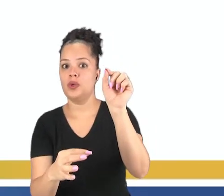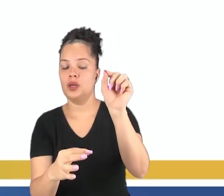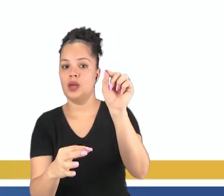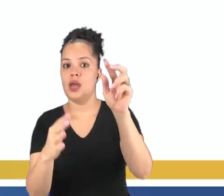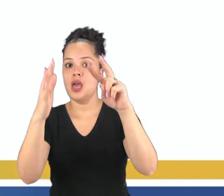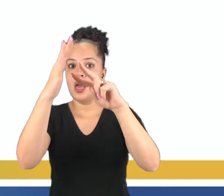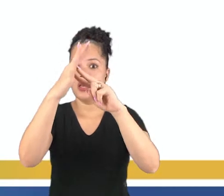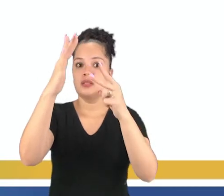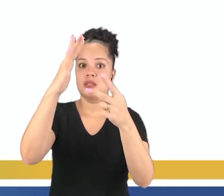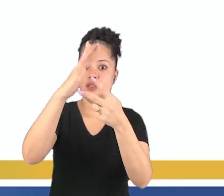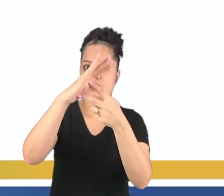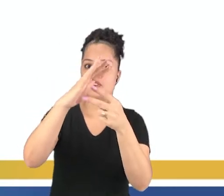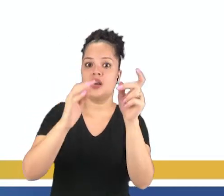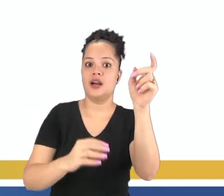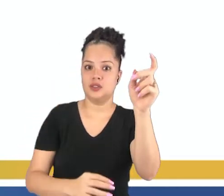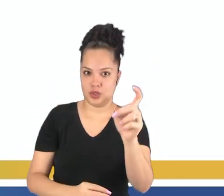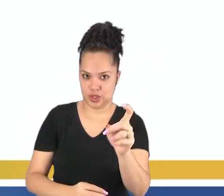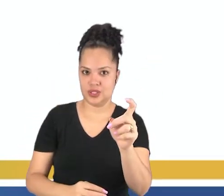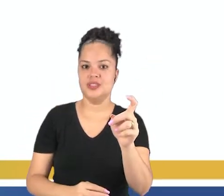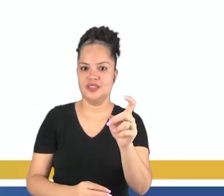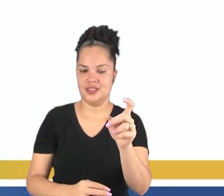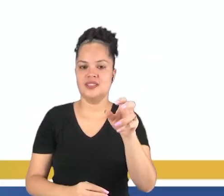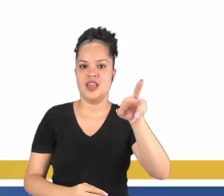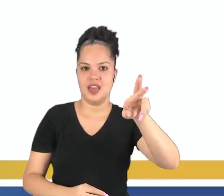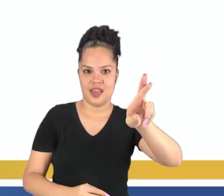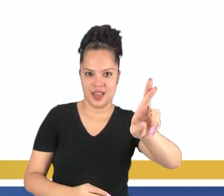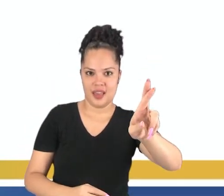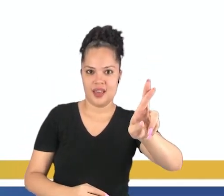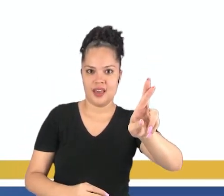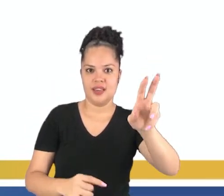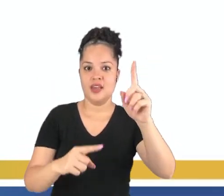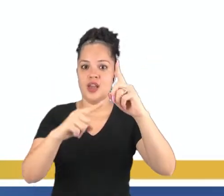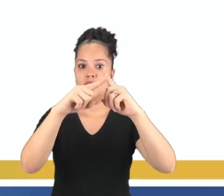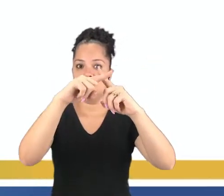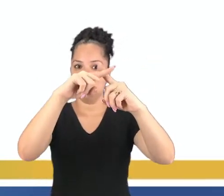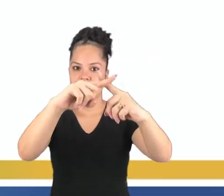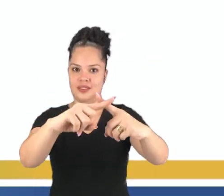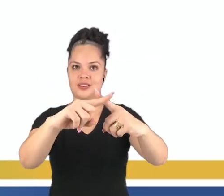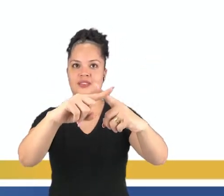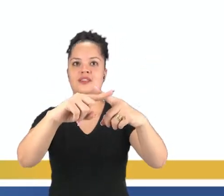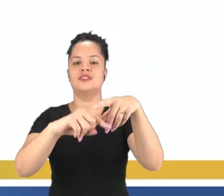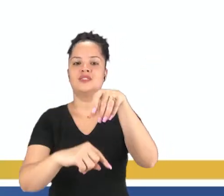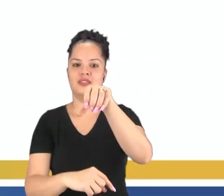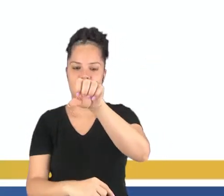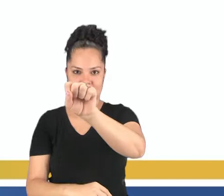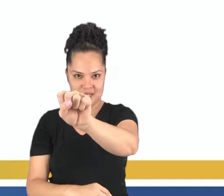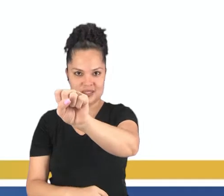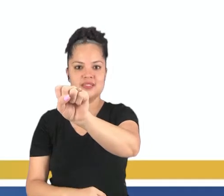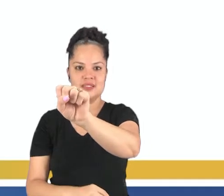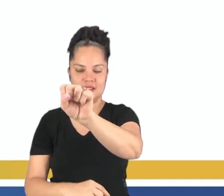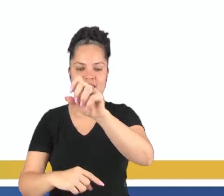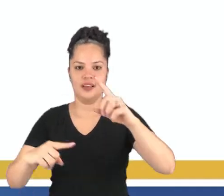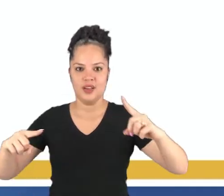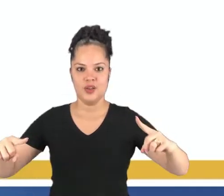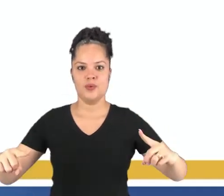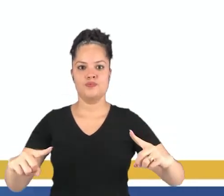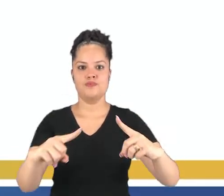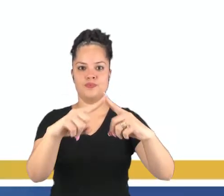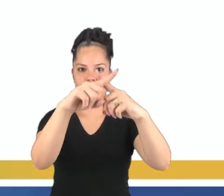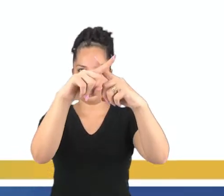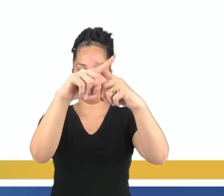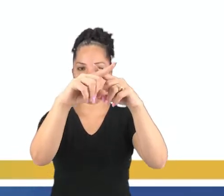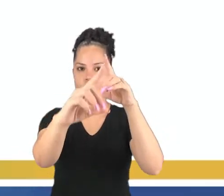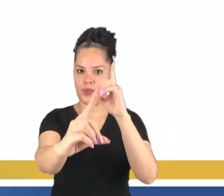utilizar a letra X, tá? Então, R, nós vamos ler R, é concorrente à reta S. R concorrente a